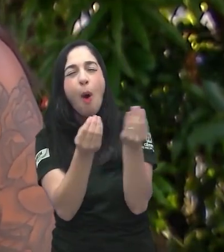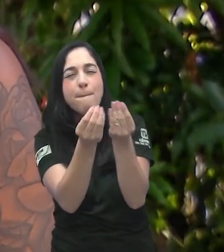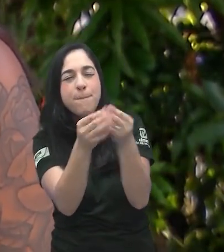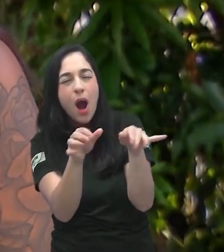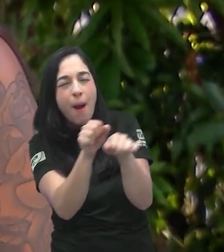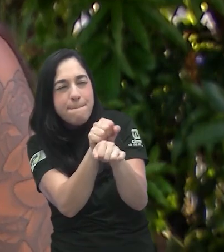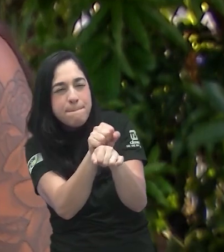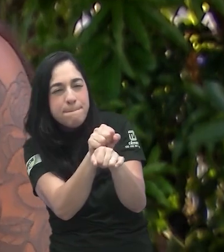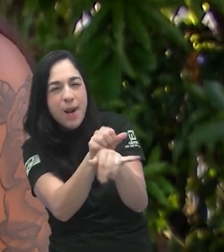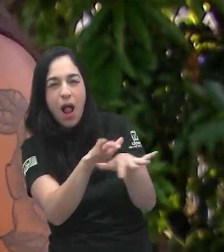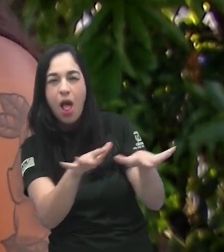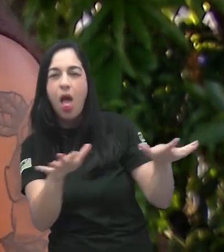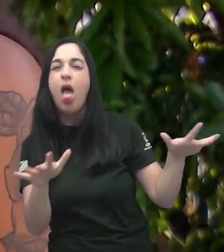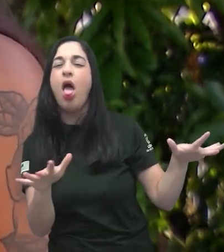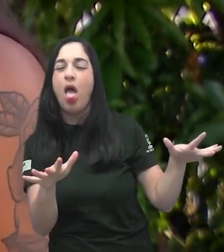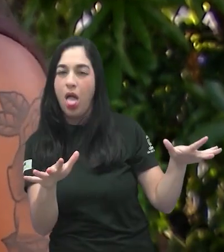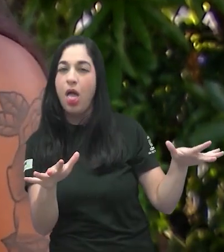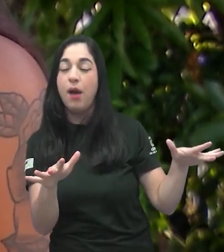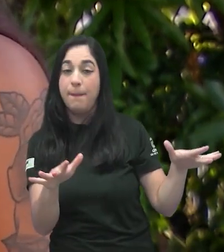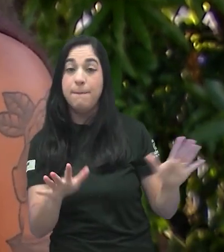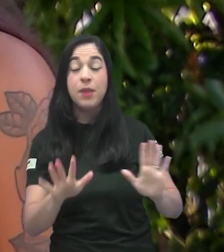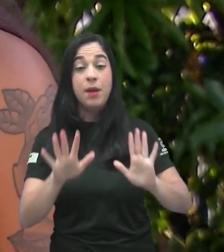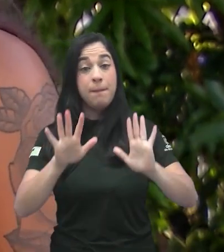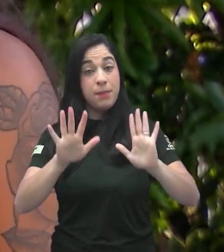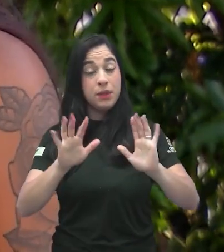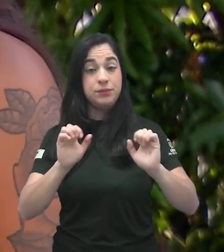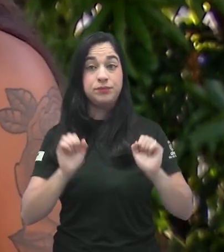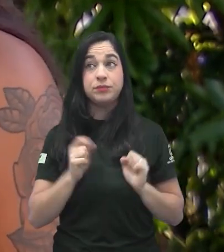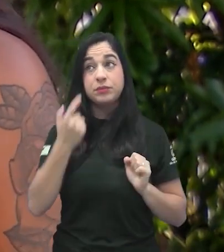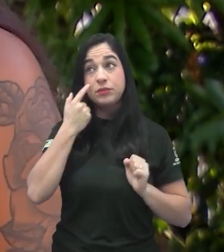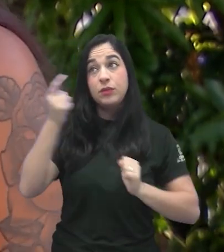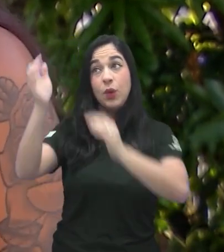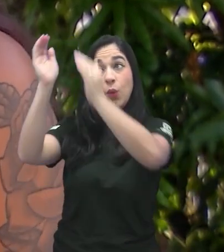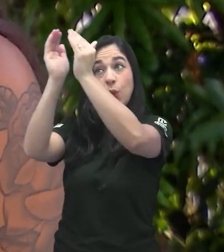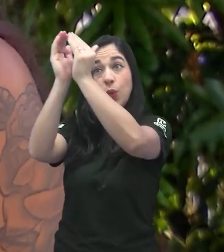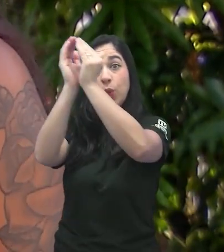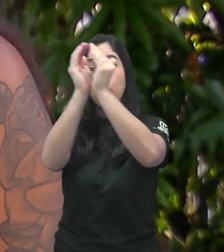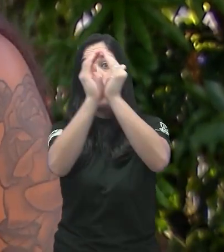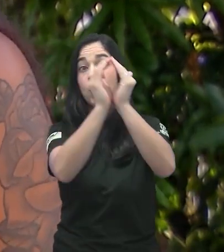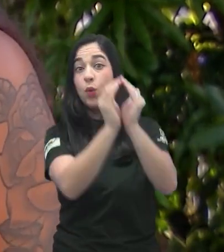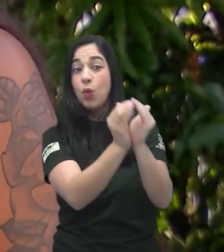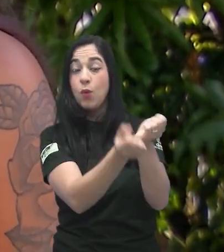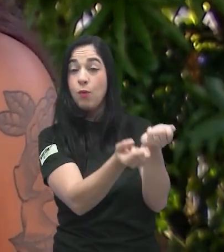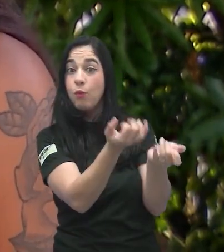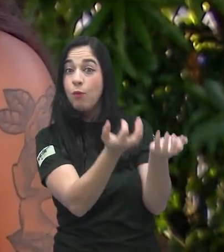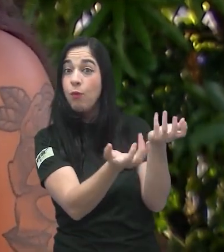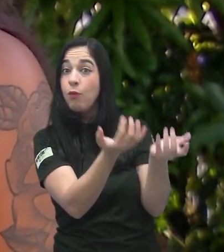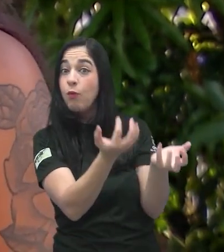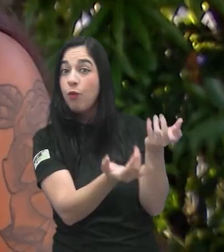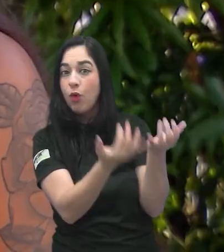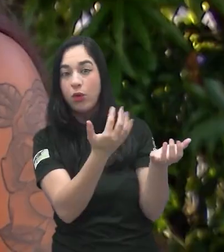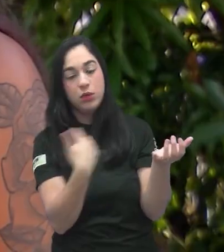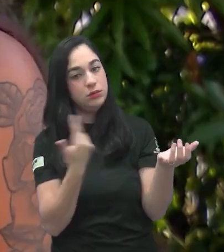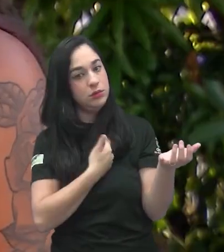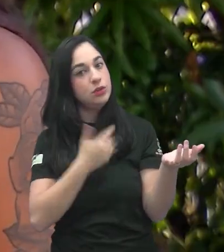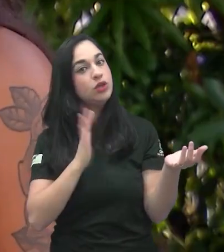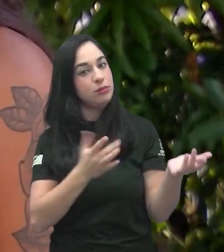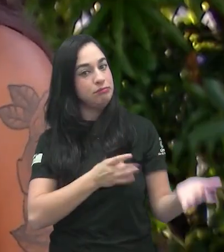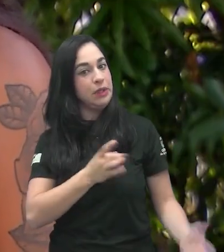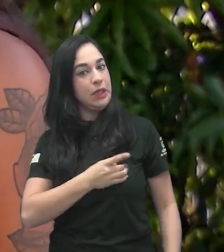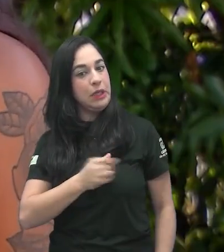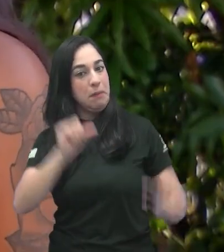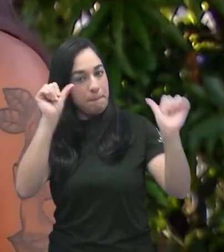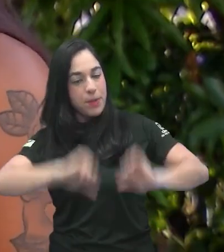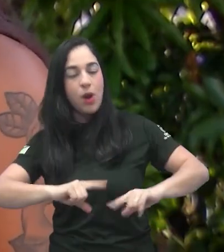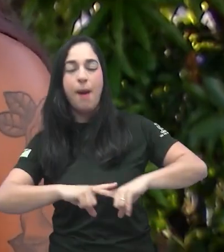Você vê o tamanho, a proporção que causou, né? Tipo, de dano. Não causou muito dano, mas, assim, pelo fato do tamanho, de ser algo, você vê pegando